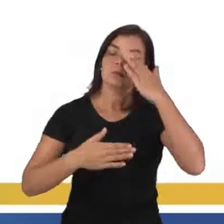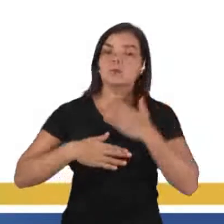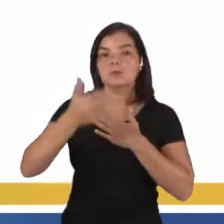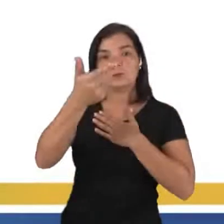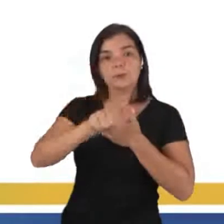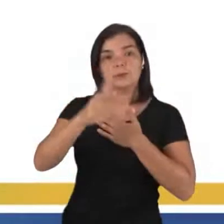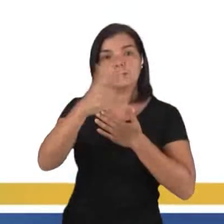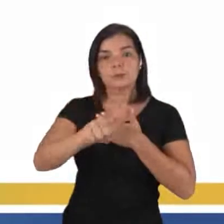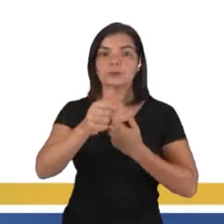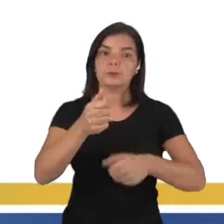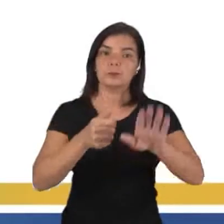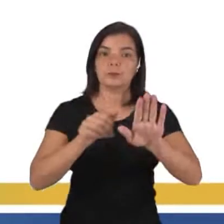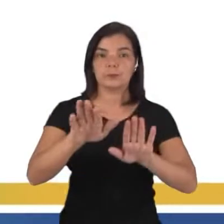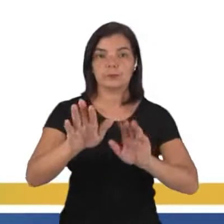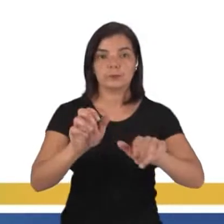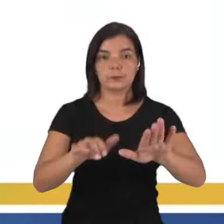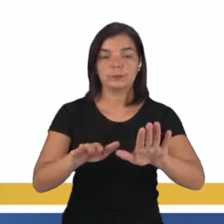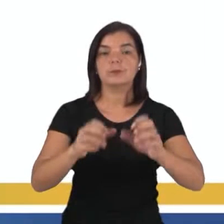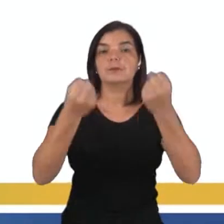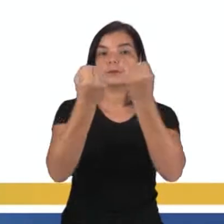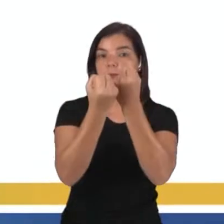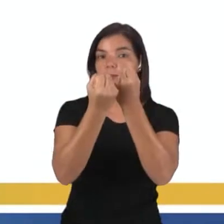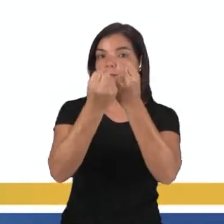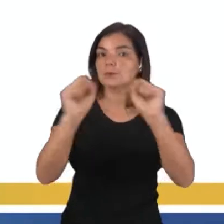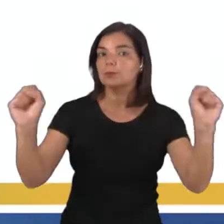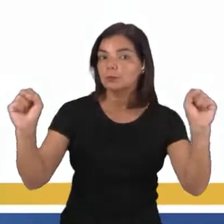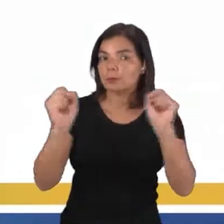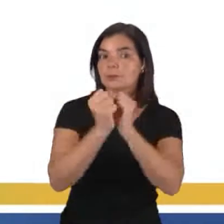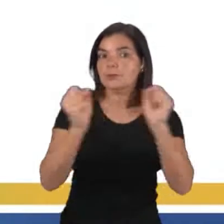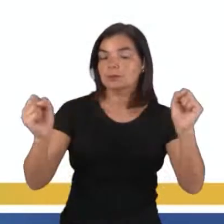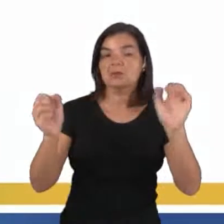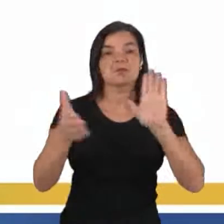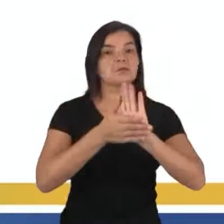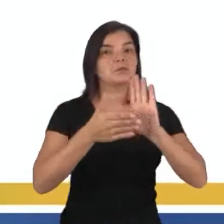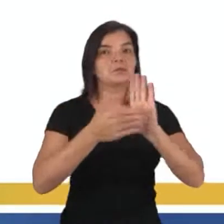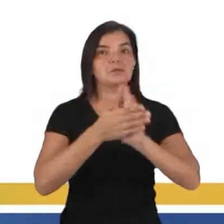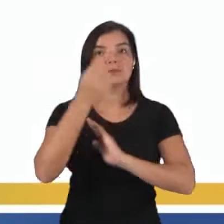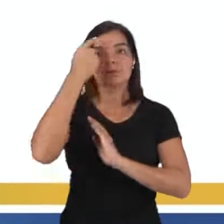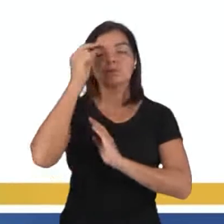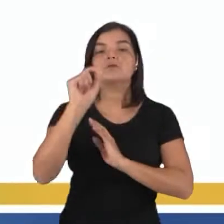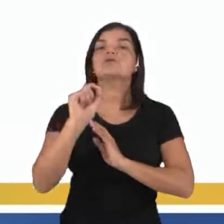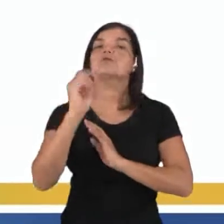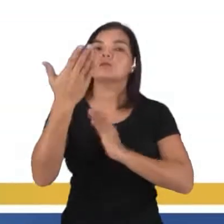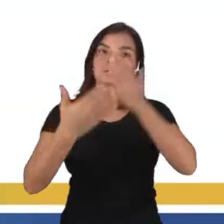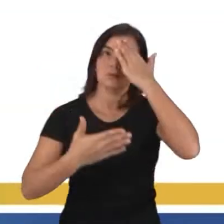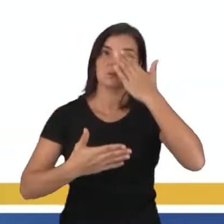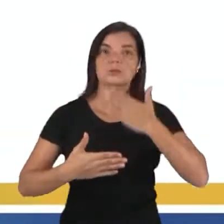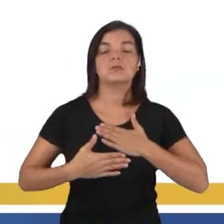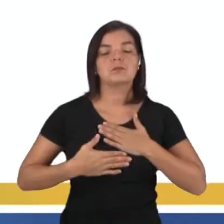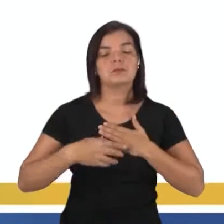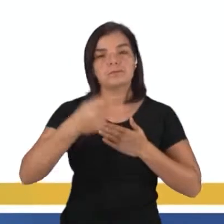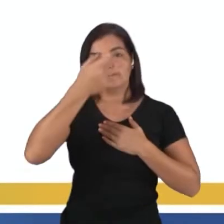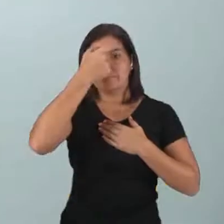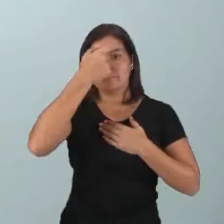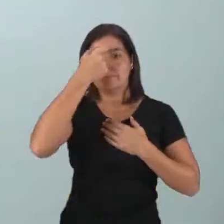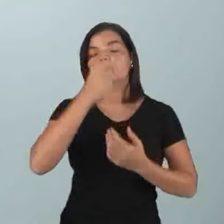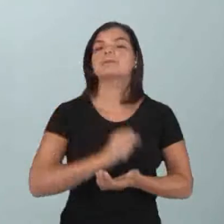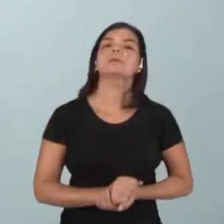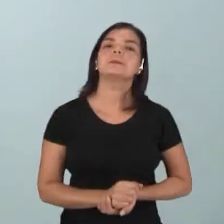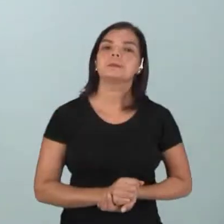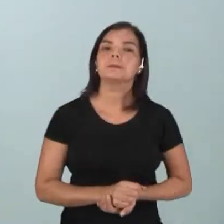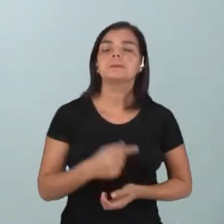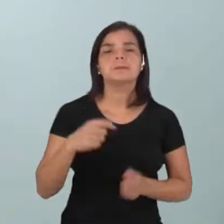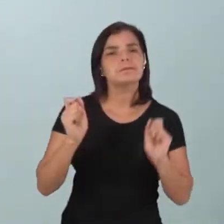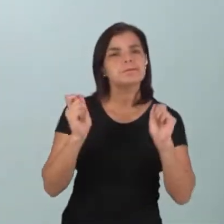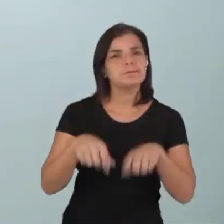repetição mecânica de exercícios, sem uma proposta de reflexão sobre o que acontece com o corpo e os sentidos. Então, o que a